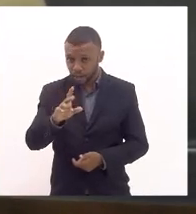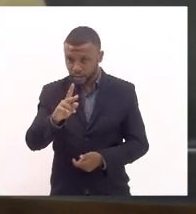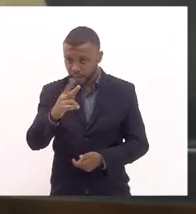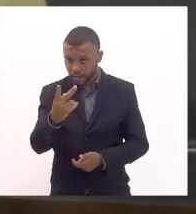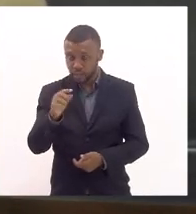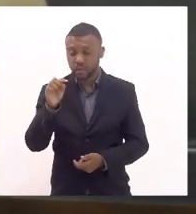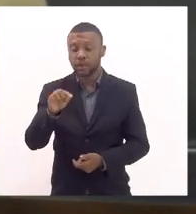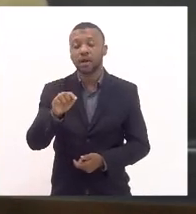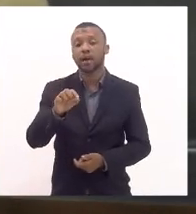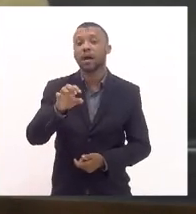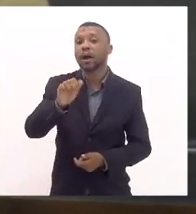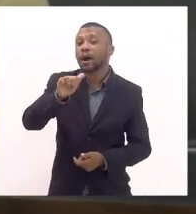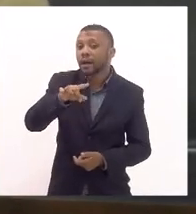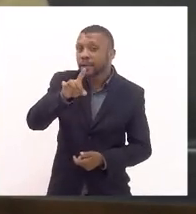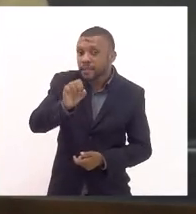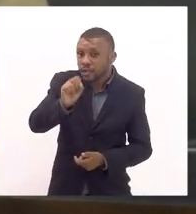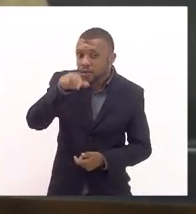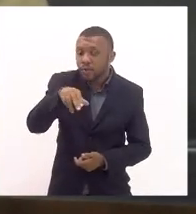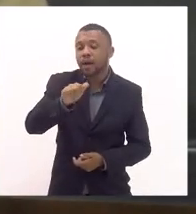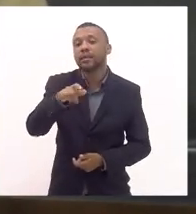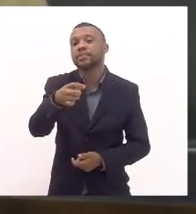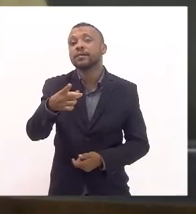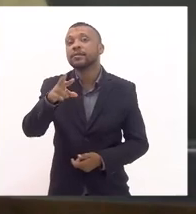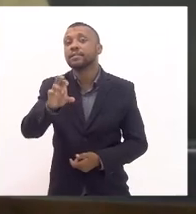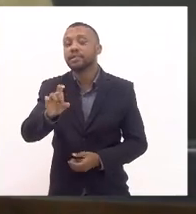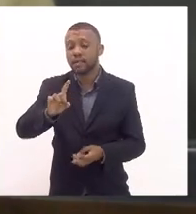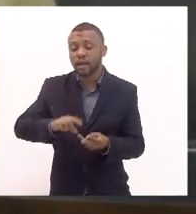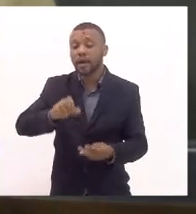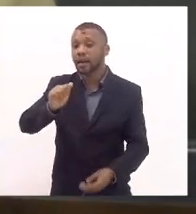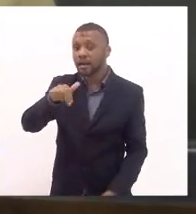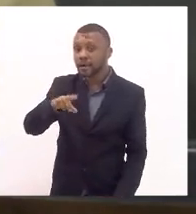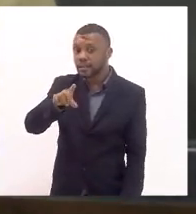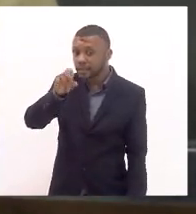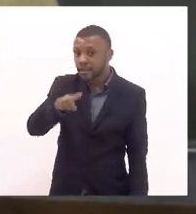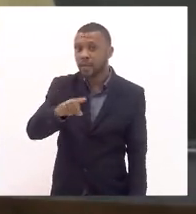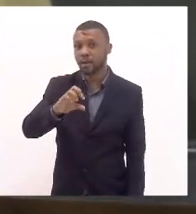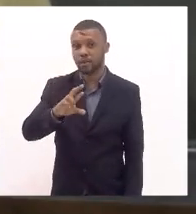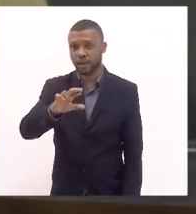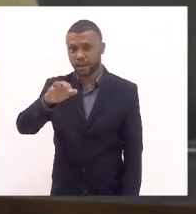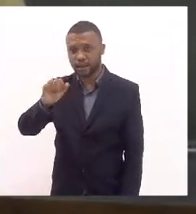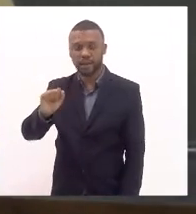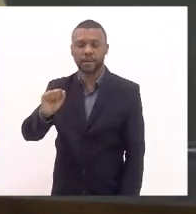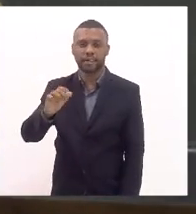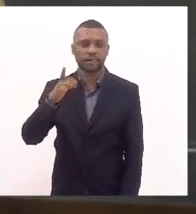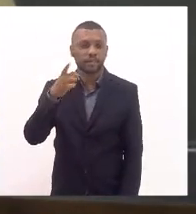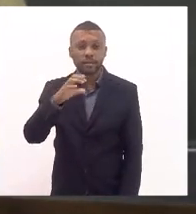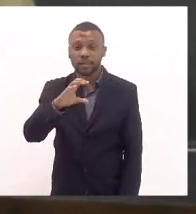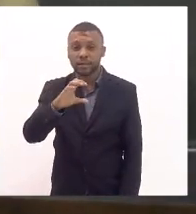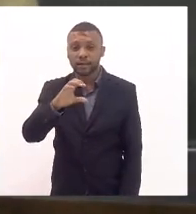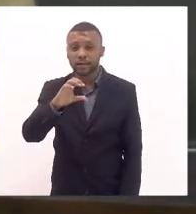Alexandre Deputado André Correia Deputado casa no Macedo